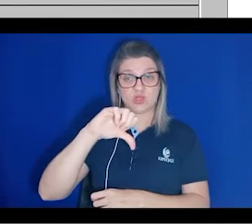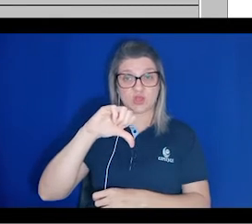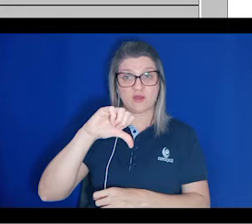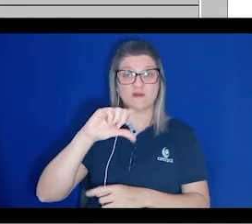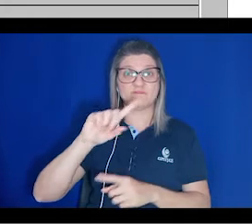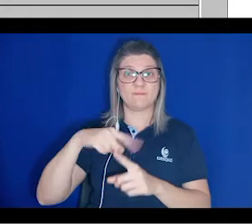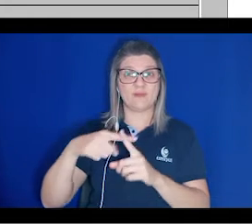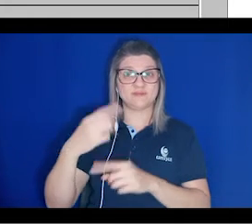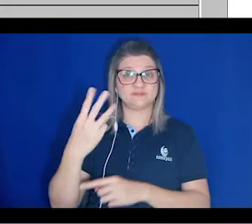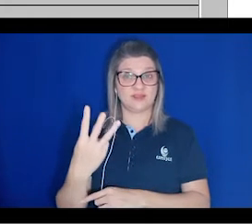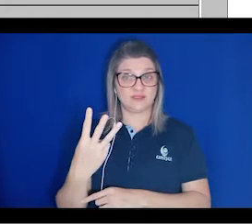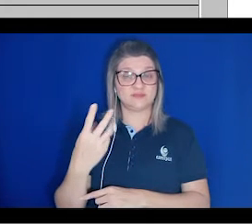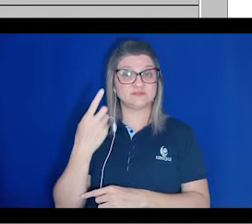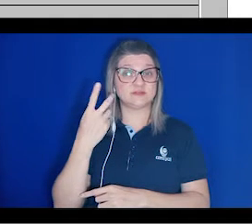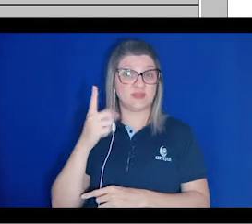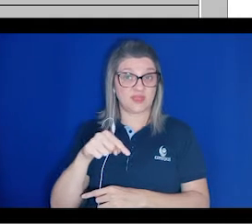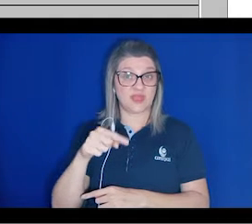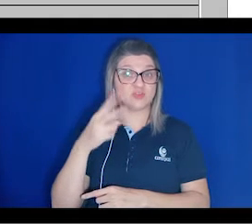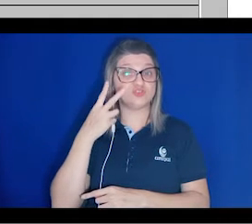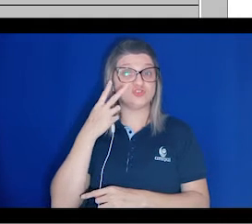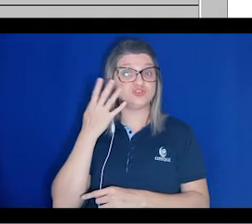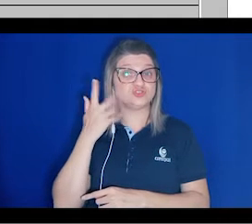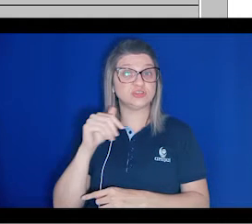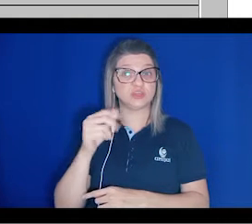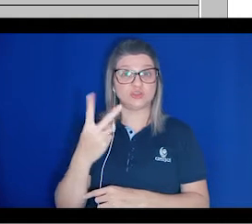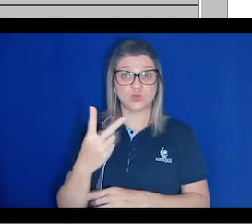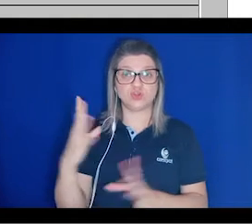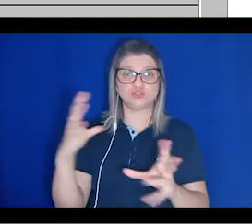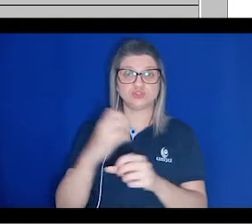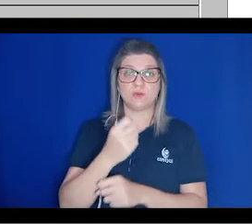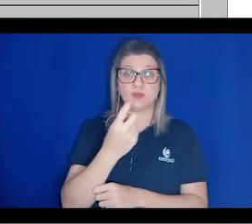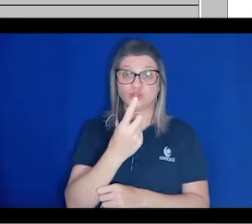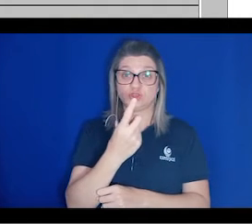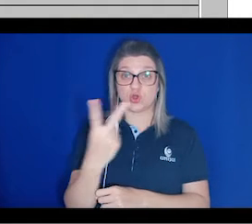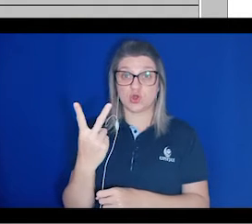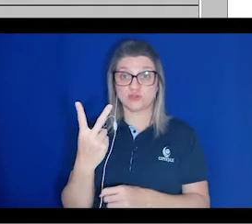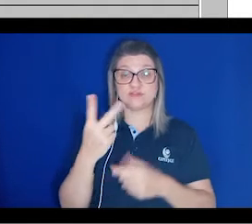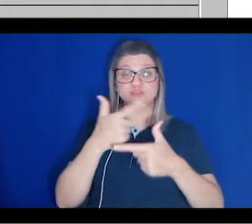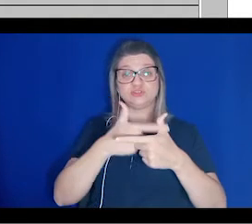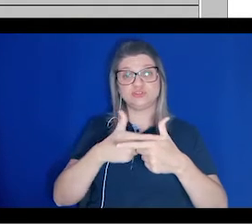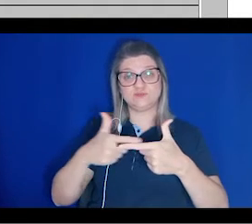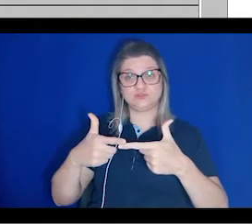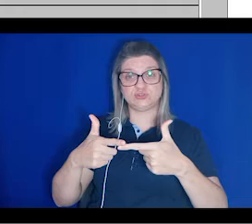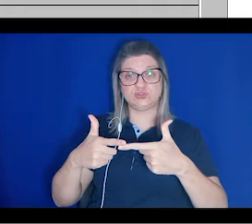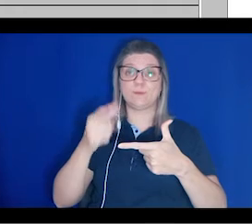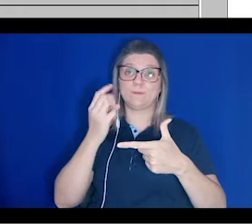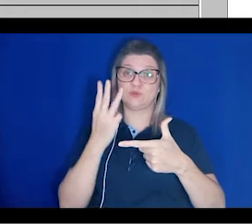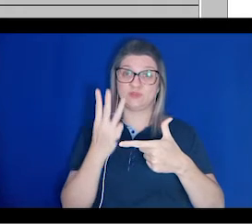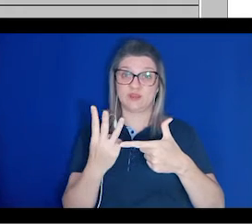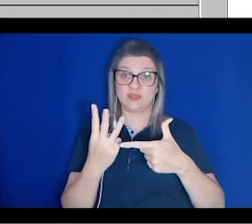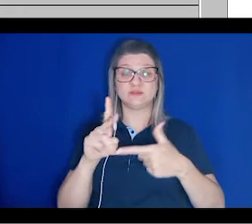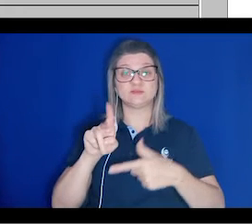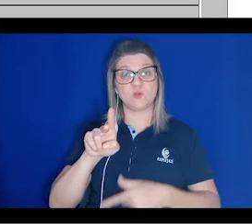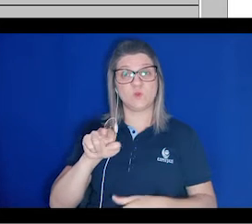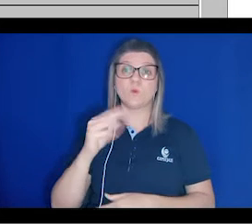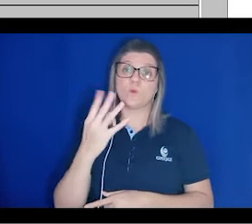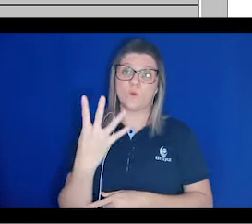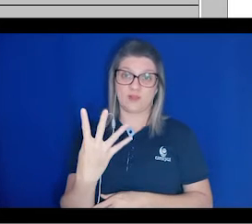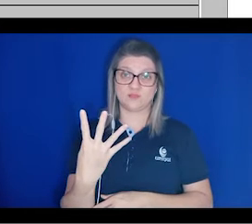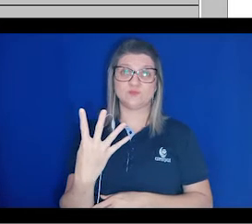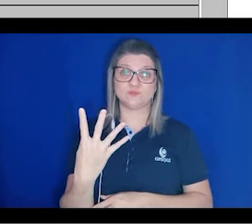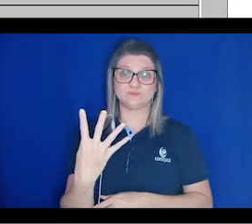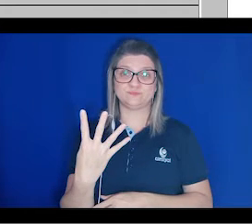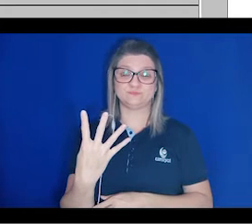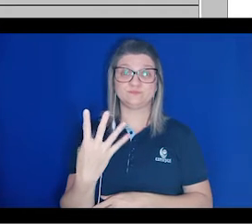que dá 3, que são 12. 12 dividido por 3 vai dar o total de